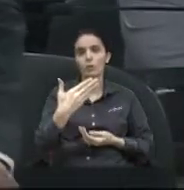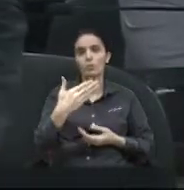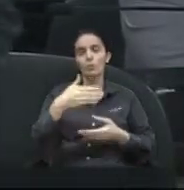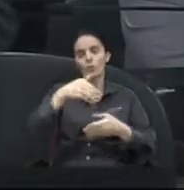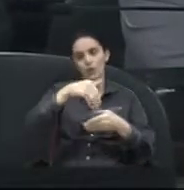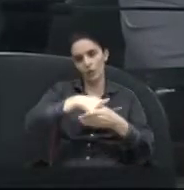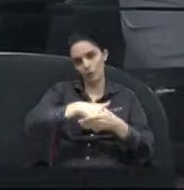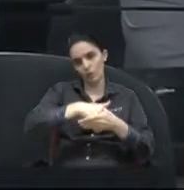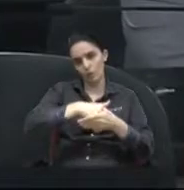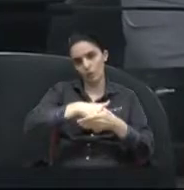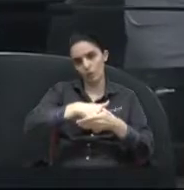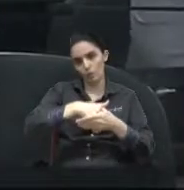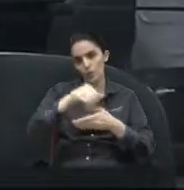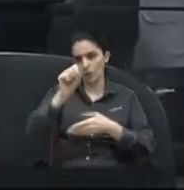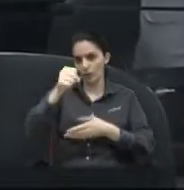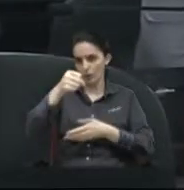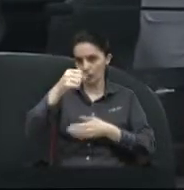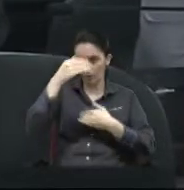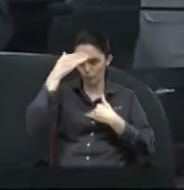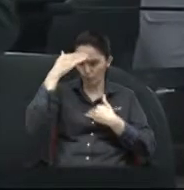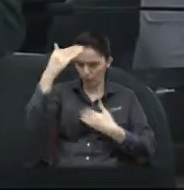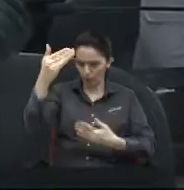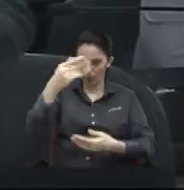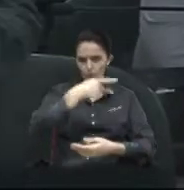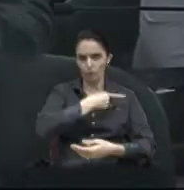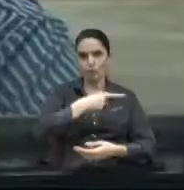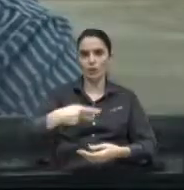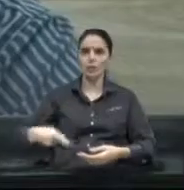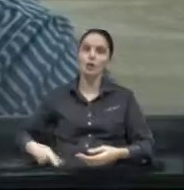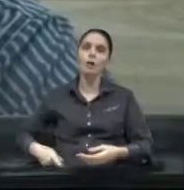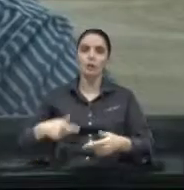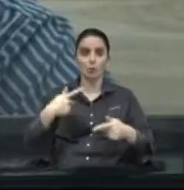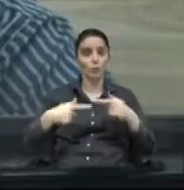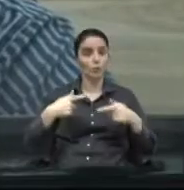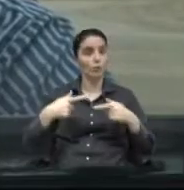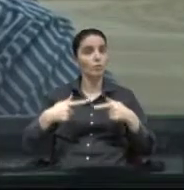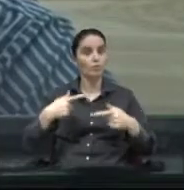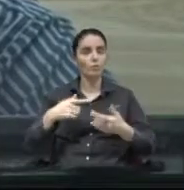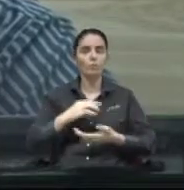de cada um de vossas excelências. Obrigado, presidente. Continue em discussão.